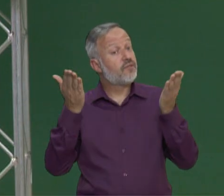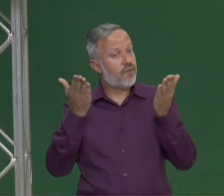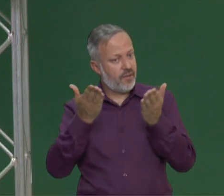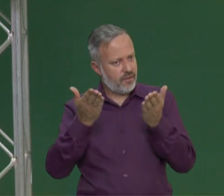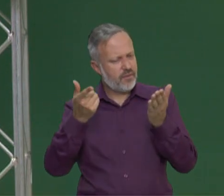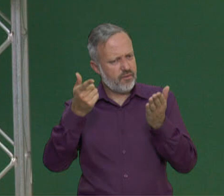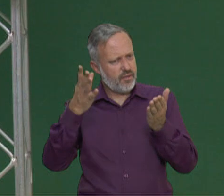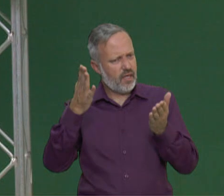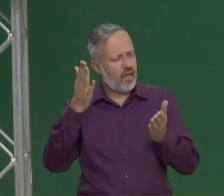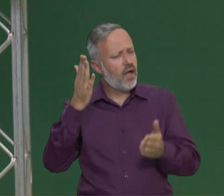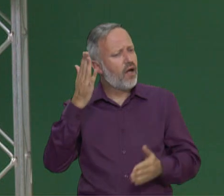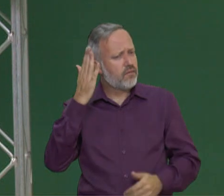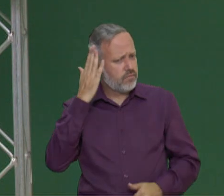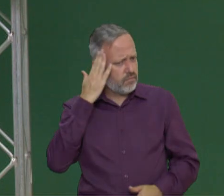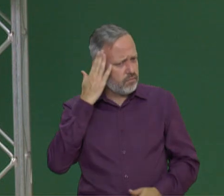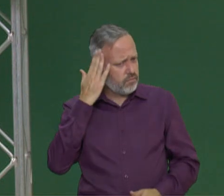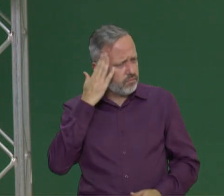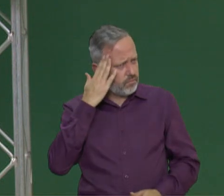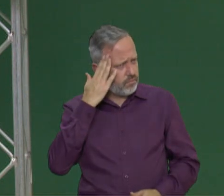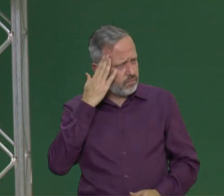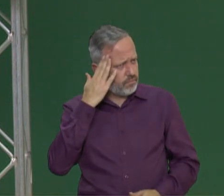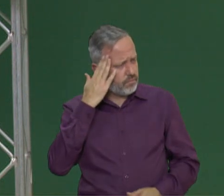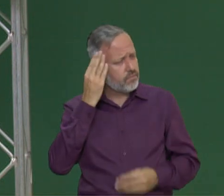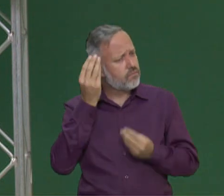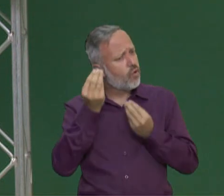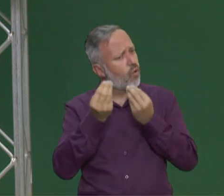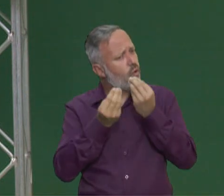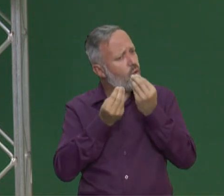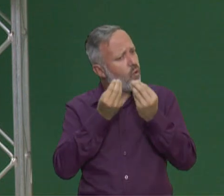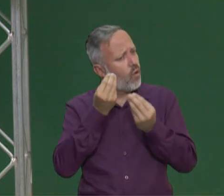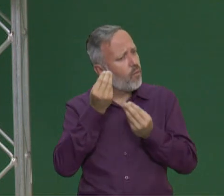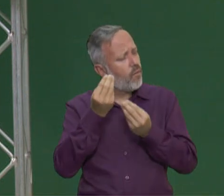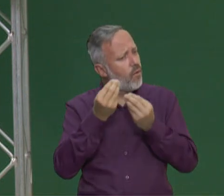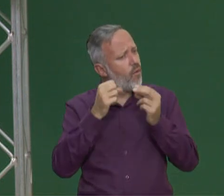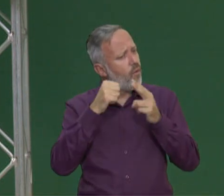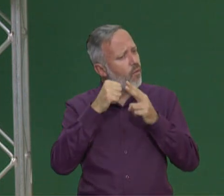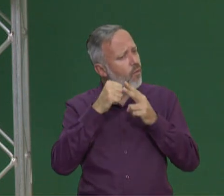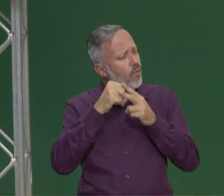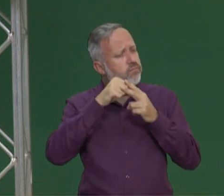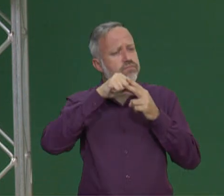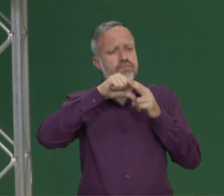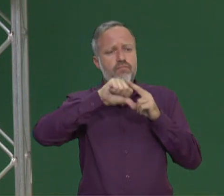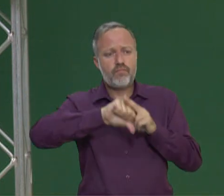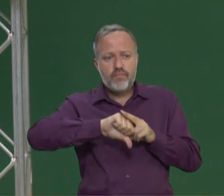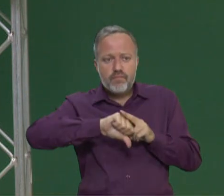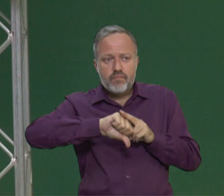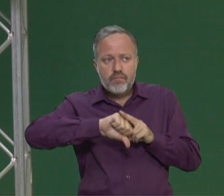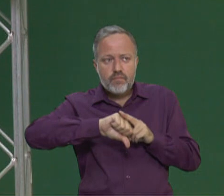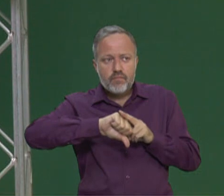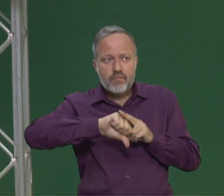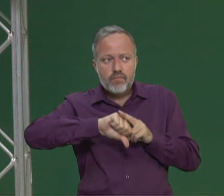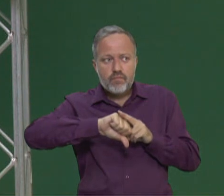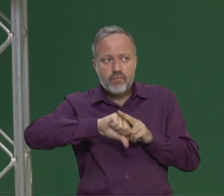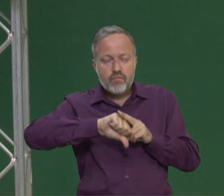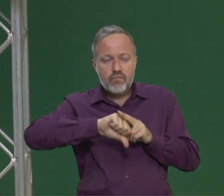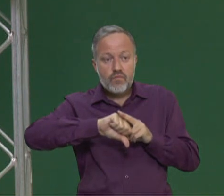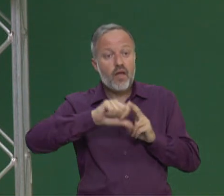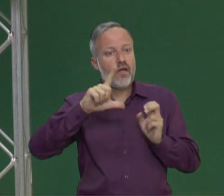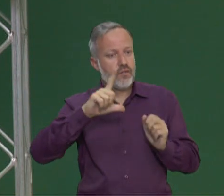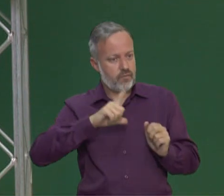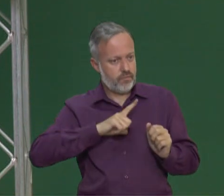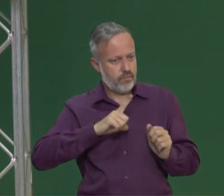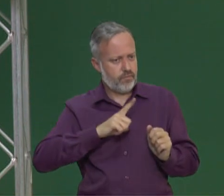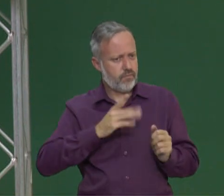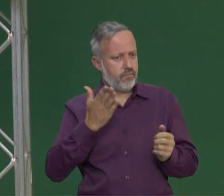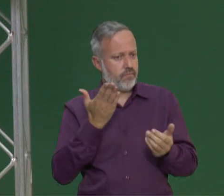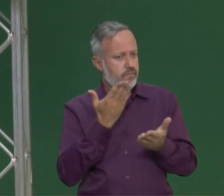ver se vocês realmente entenderam como é a forma negativa. Vou relembrar para vocês. A gente já tinha visto na